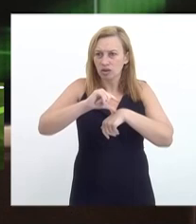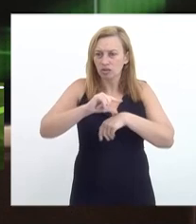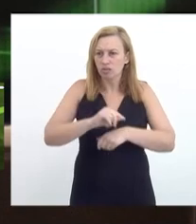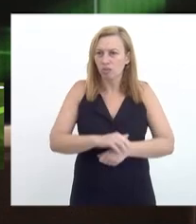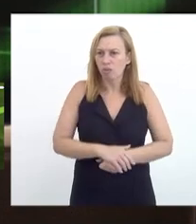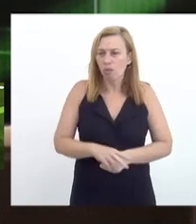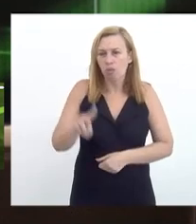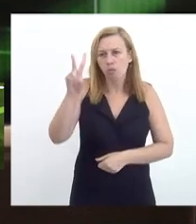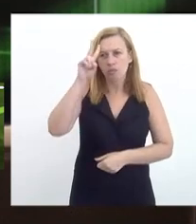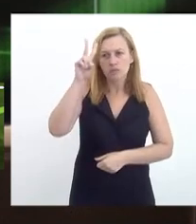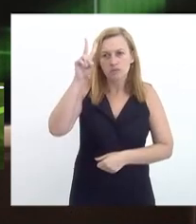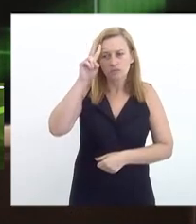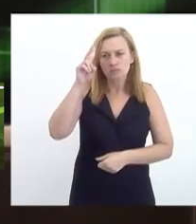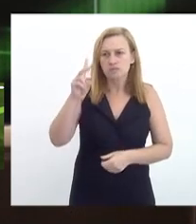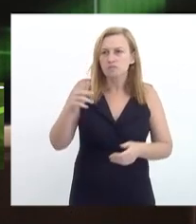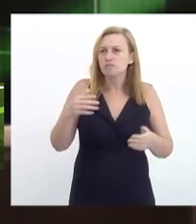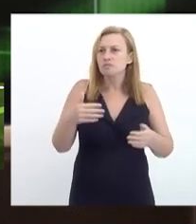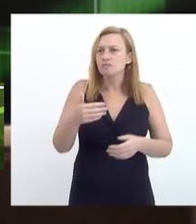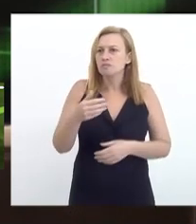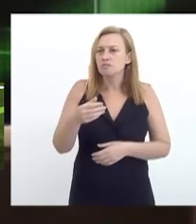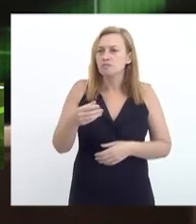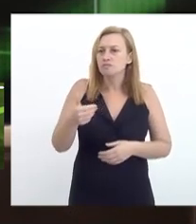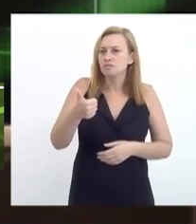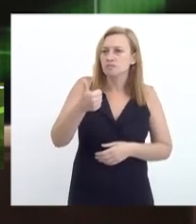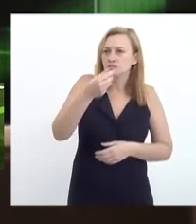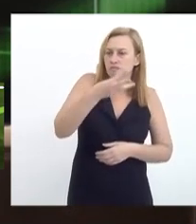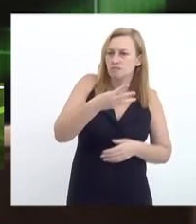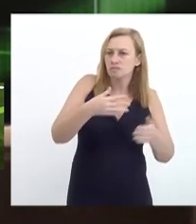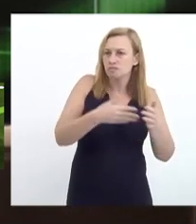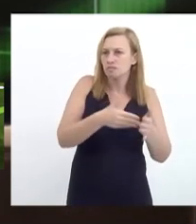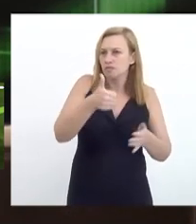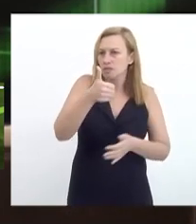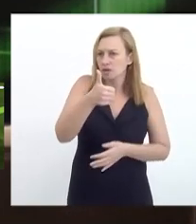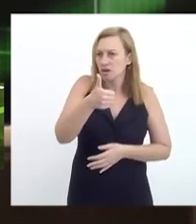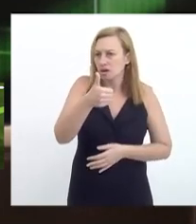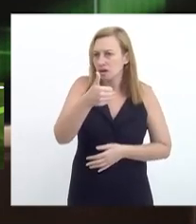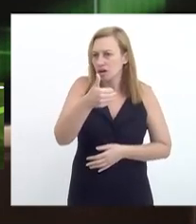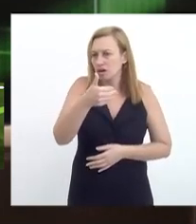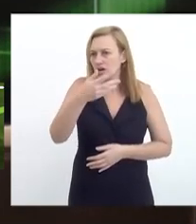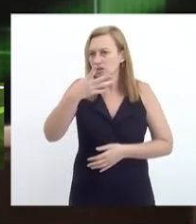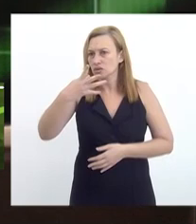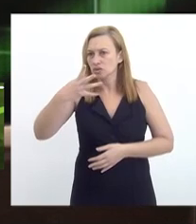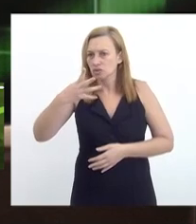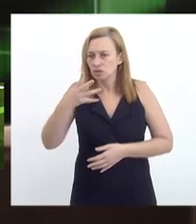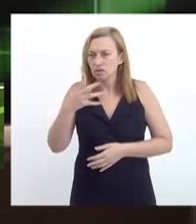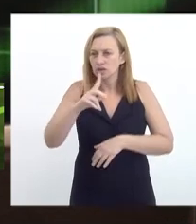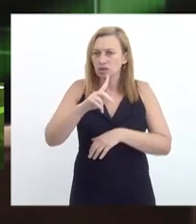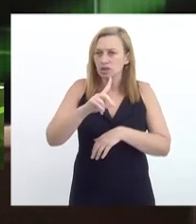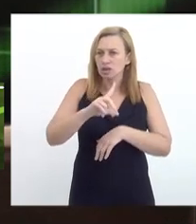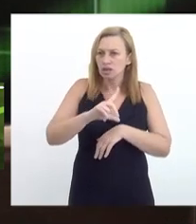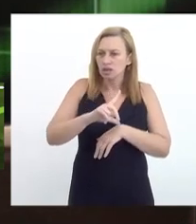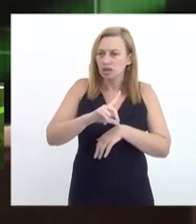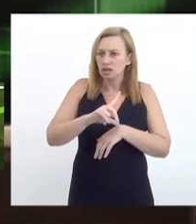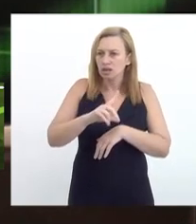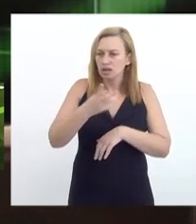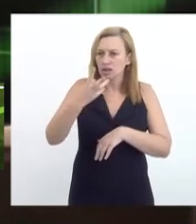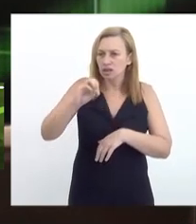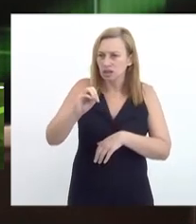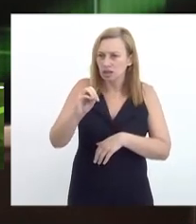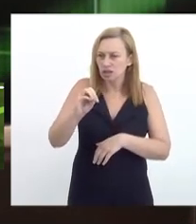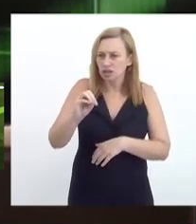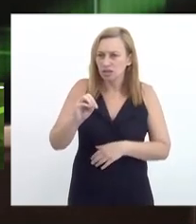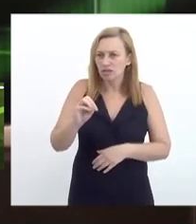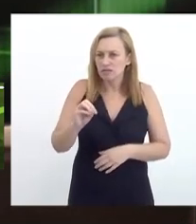Segunda 13 às 14h30 Comissão Que vai dar o parecer Na PEC E a partir